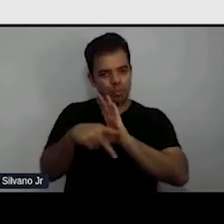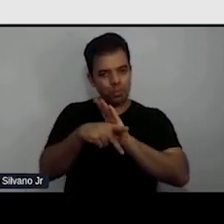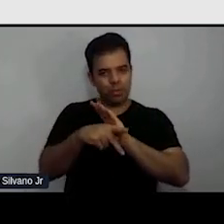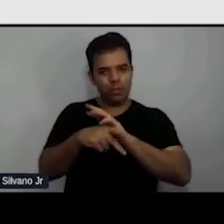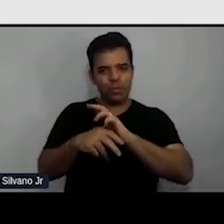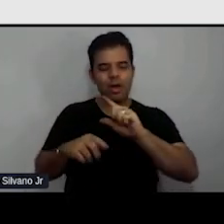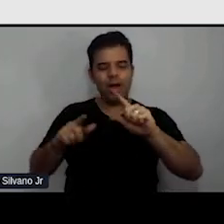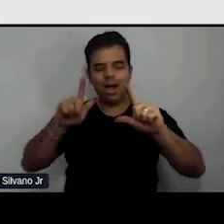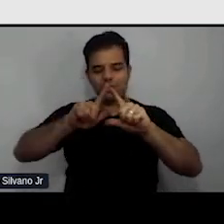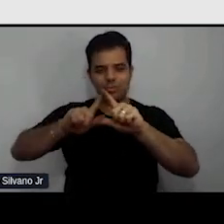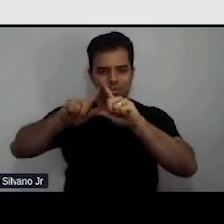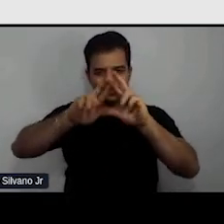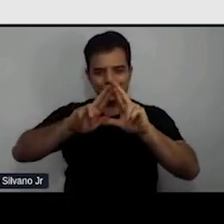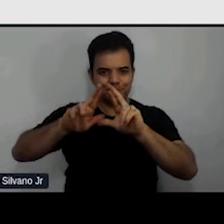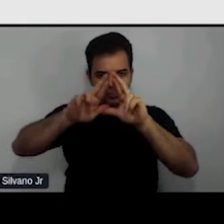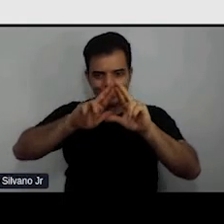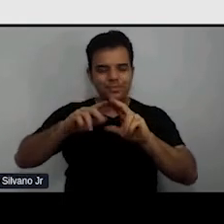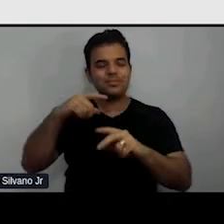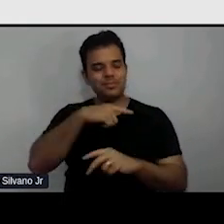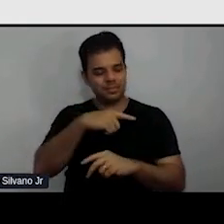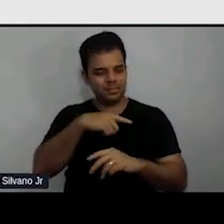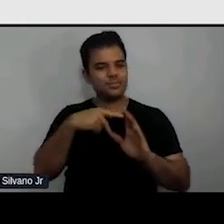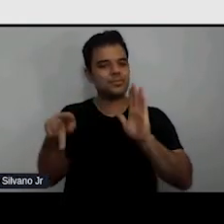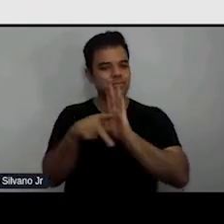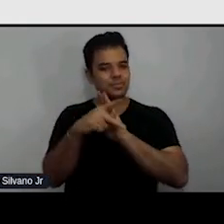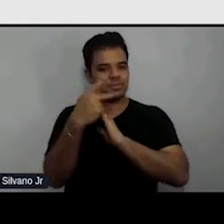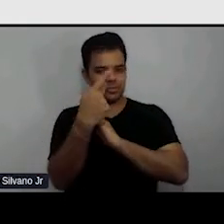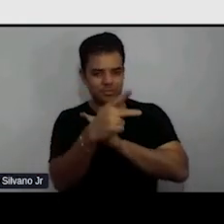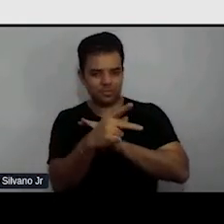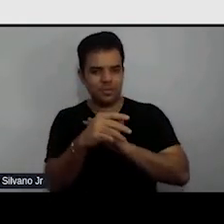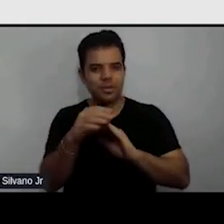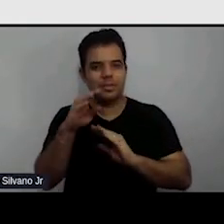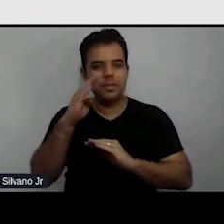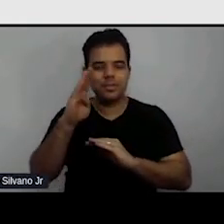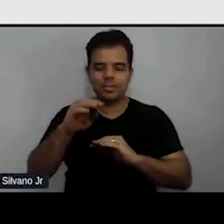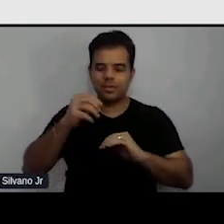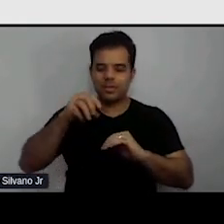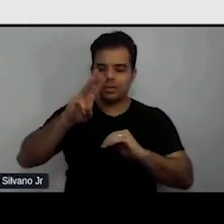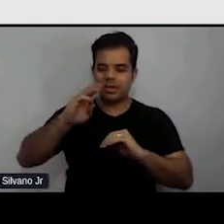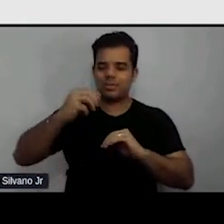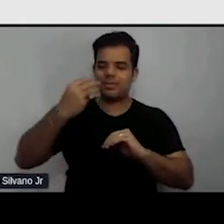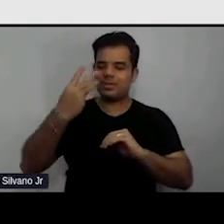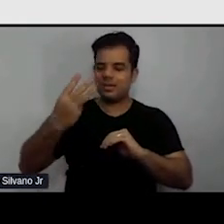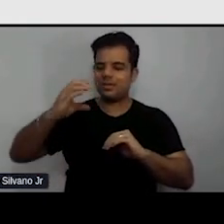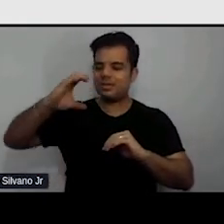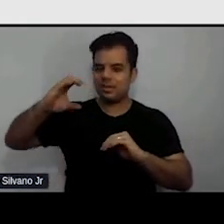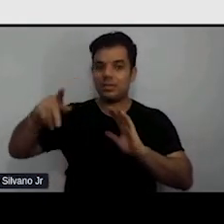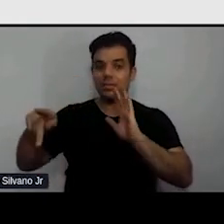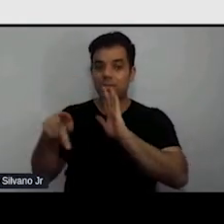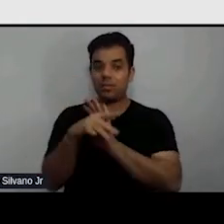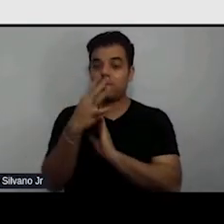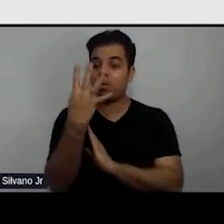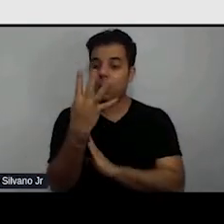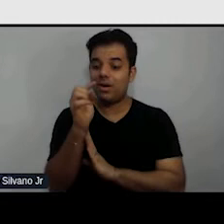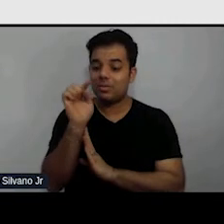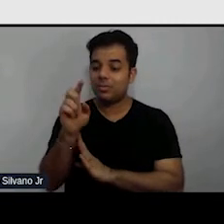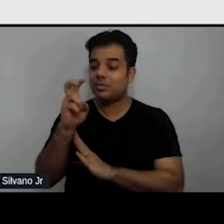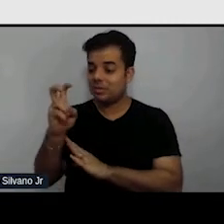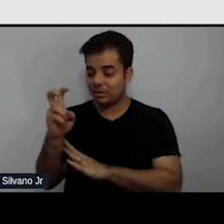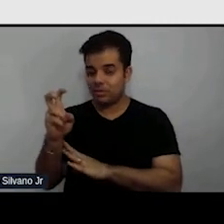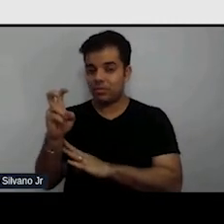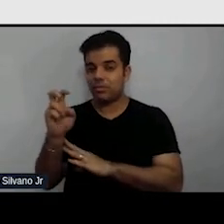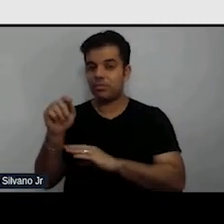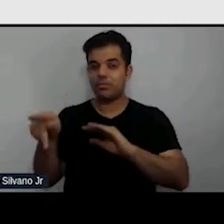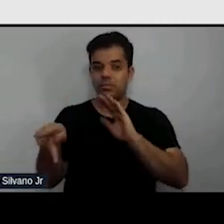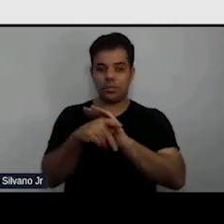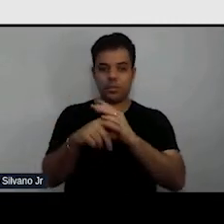só para essa parte. E o W3C sugere que a relação entre contraste seja de 4,5 para 1. E é isso